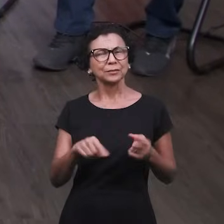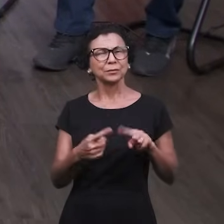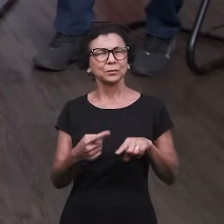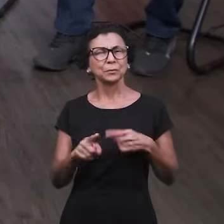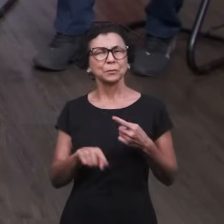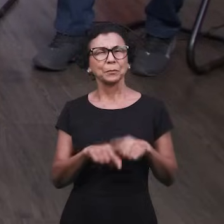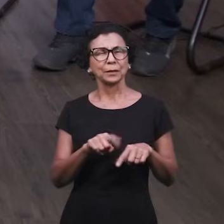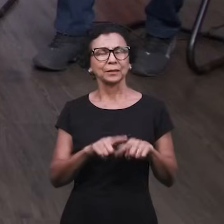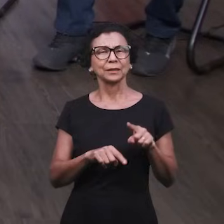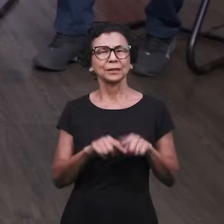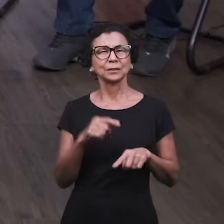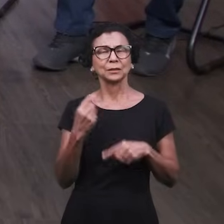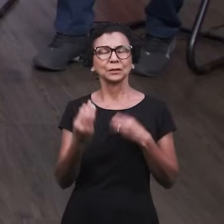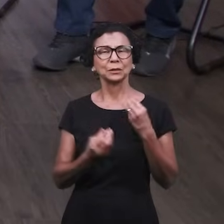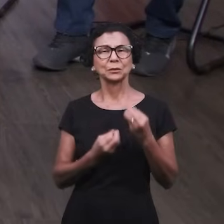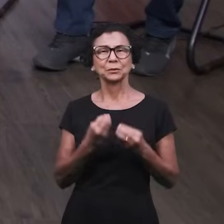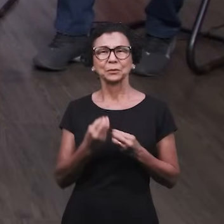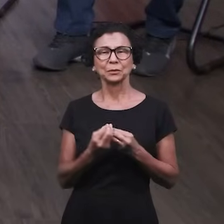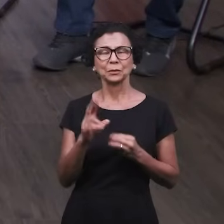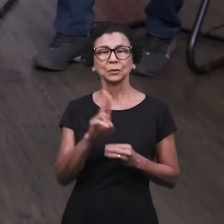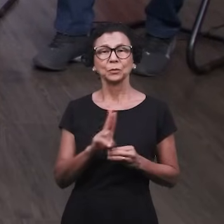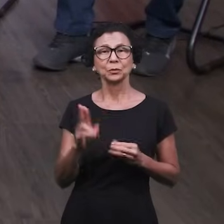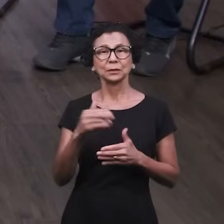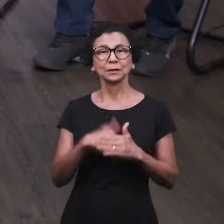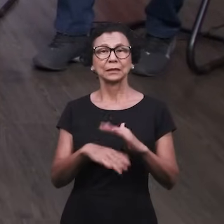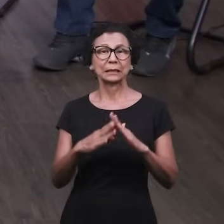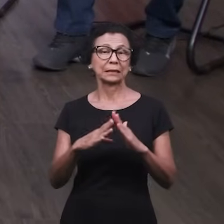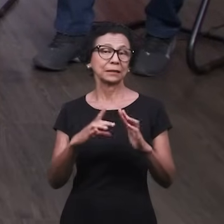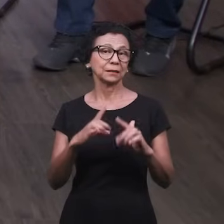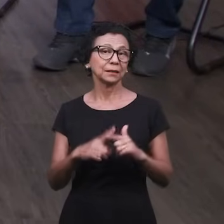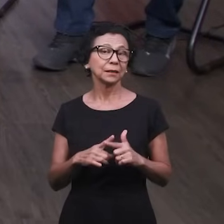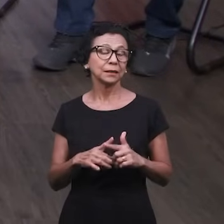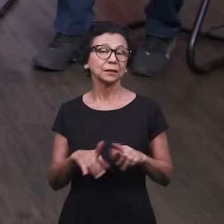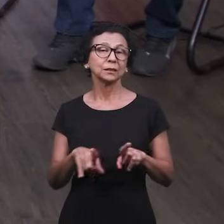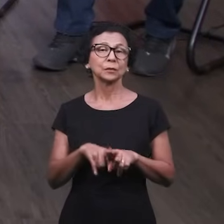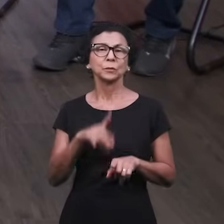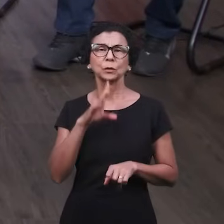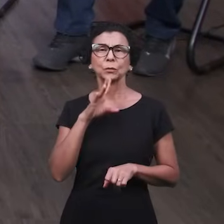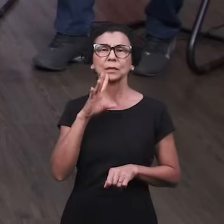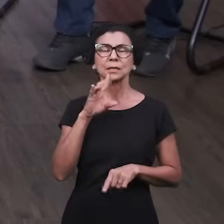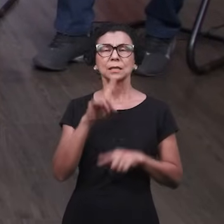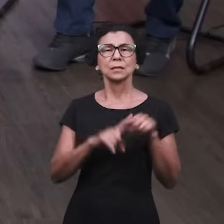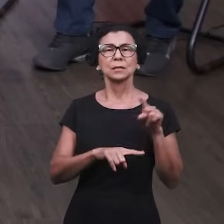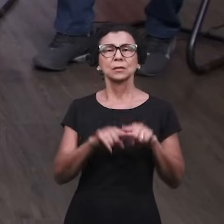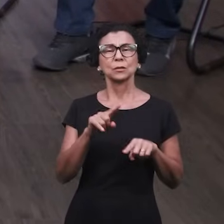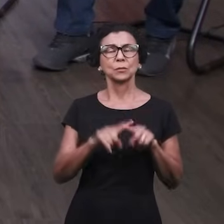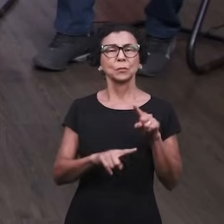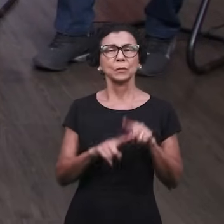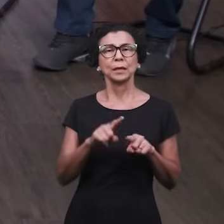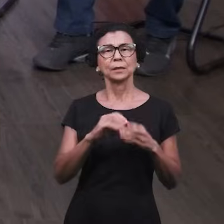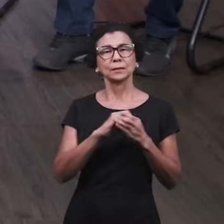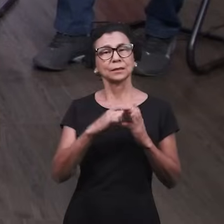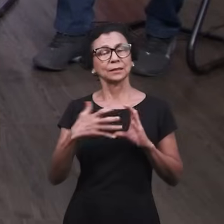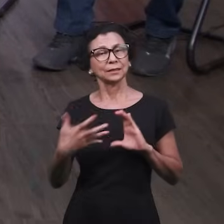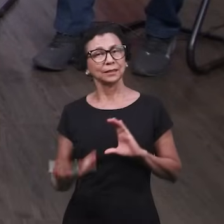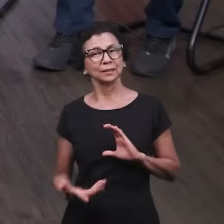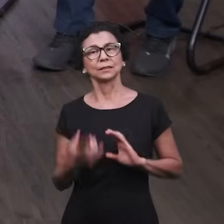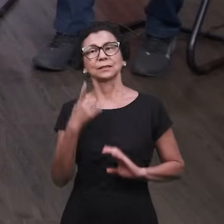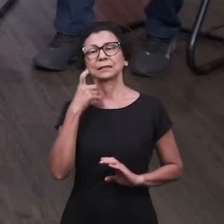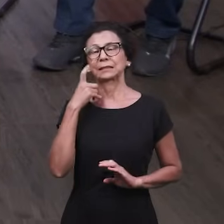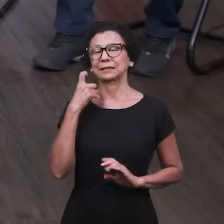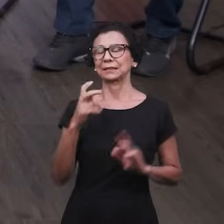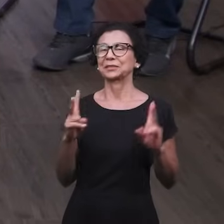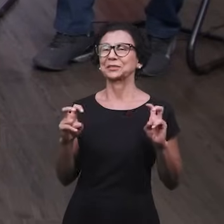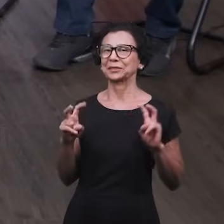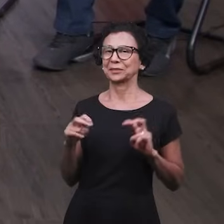instrumental, como é que ele pode ser aplicado na igreja, também conhecer os instrumentos, Então hoje vai estar bem interessante que os